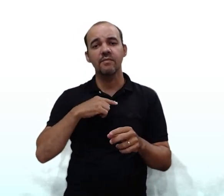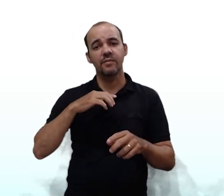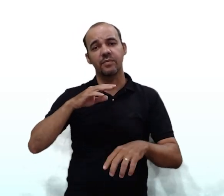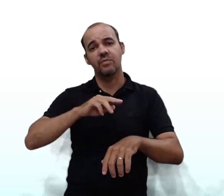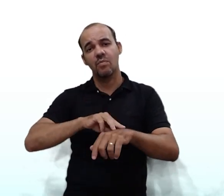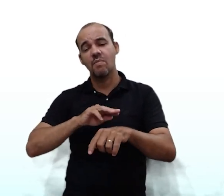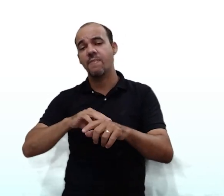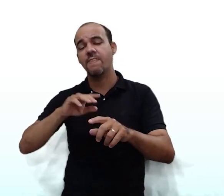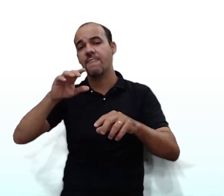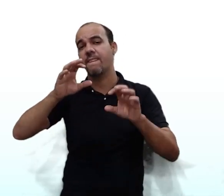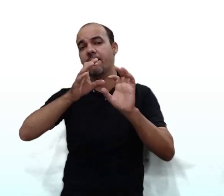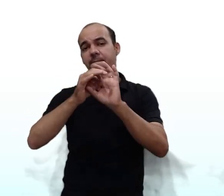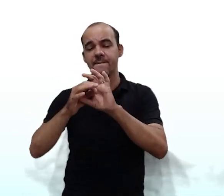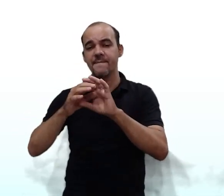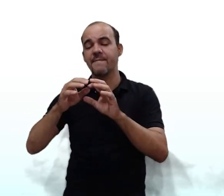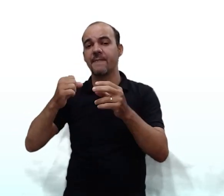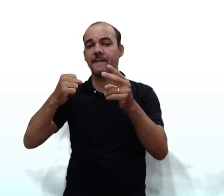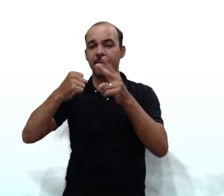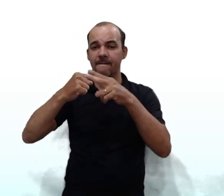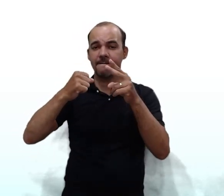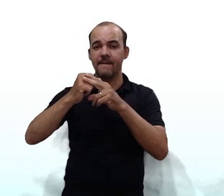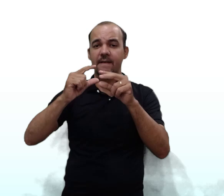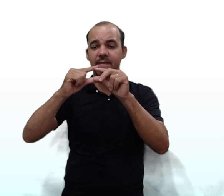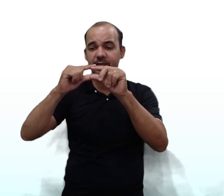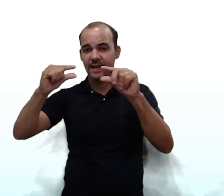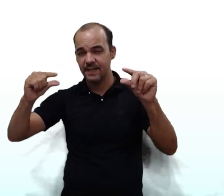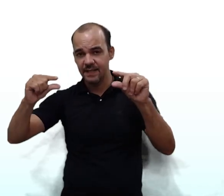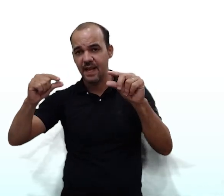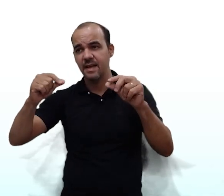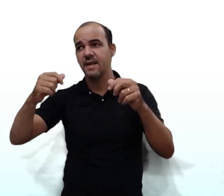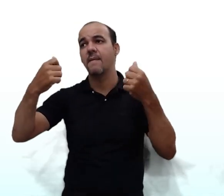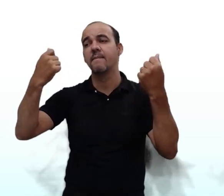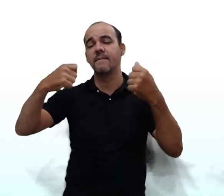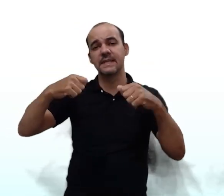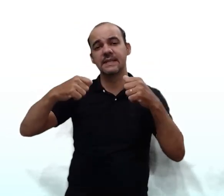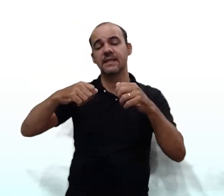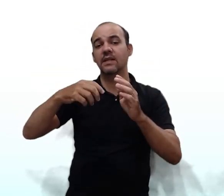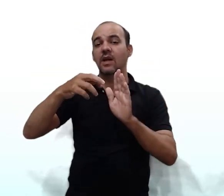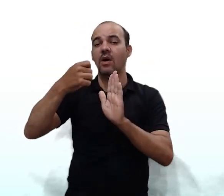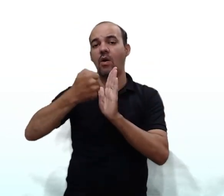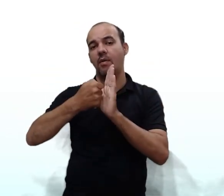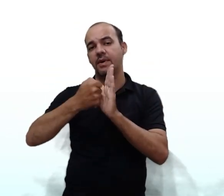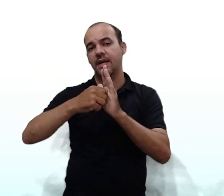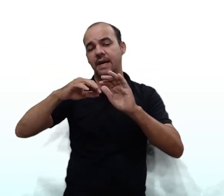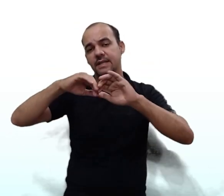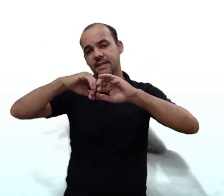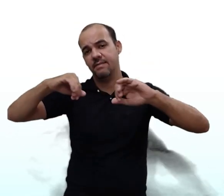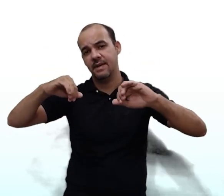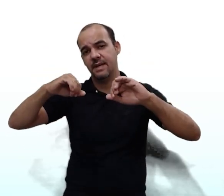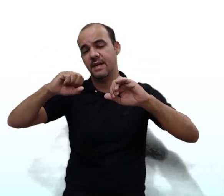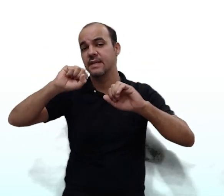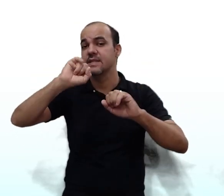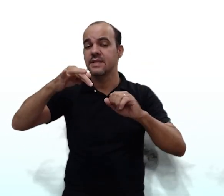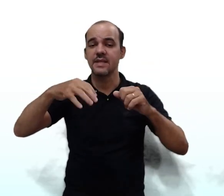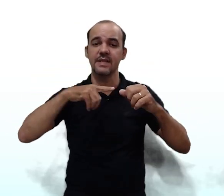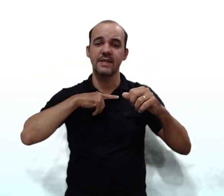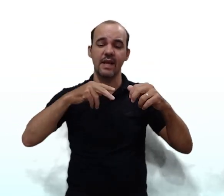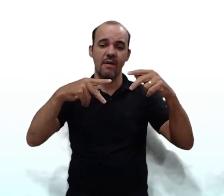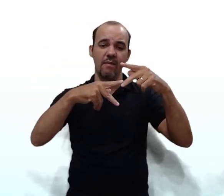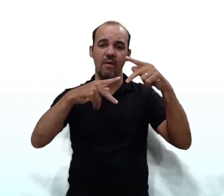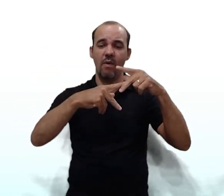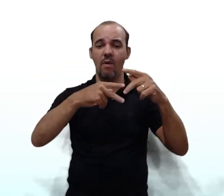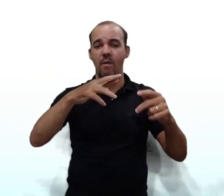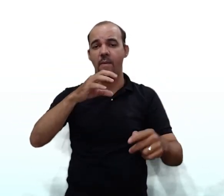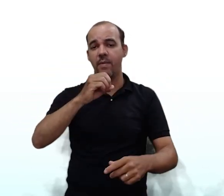eles devem obrigatoriamente ser separados quando o teu objeto for um pronome. Observa